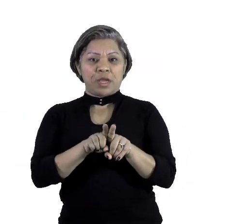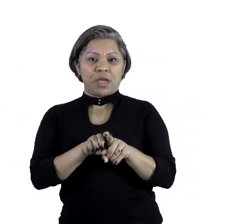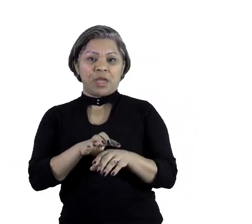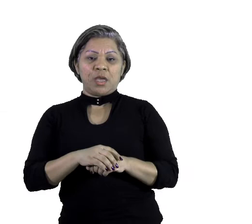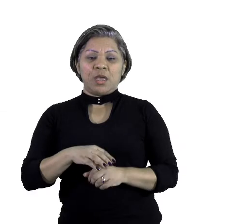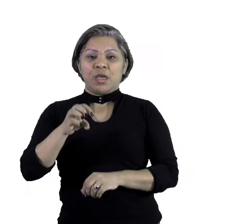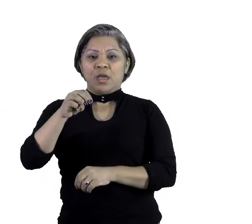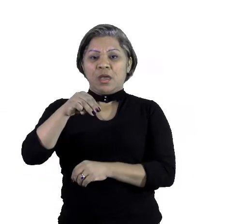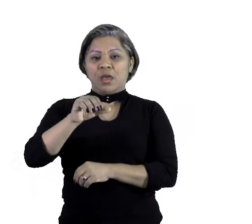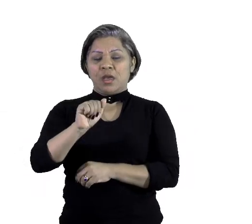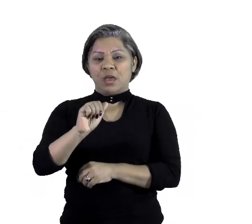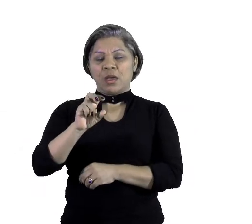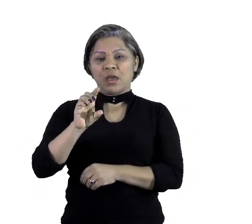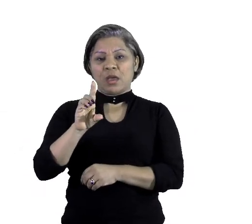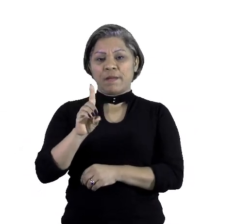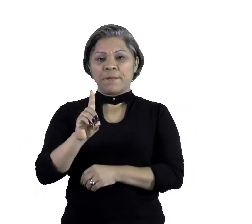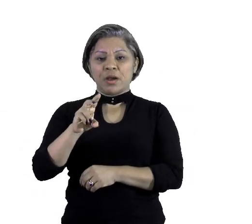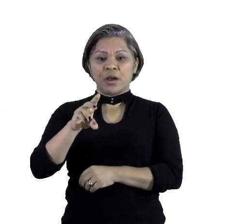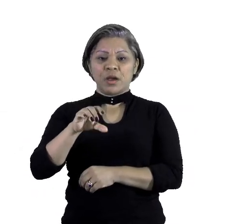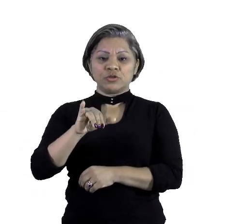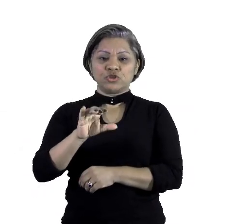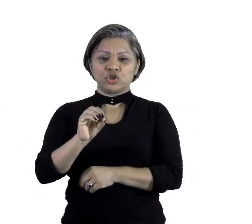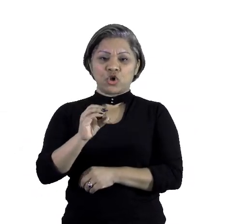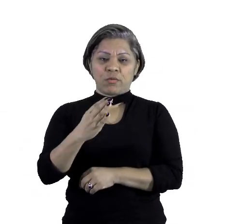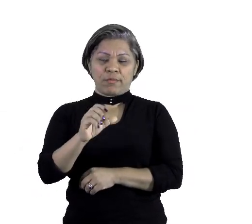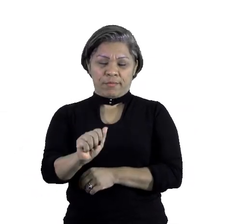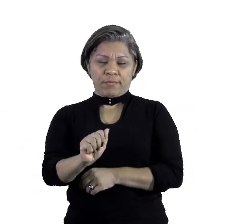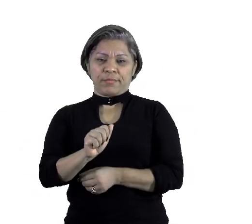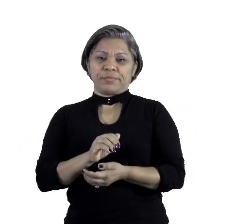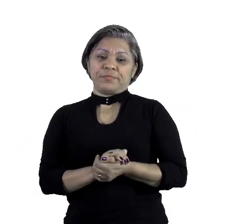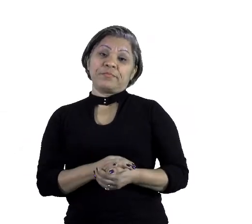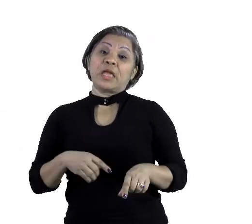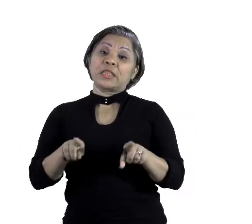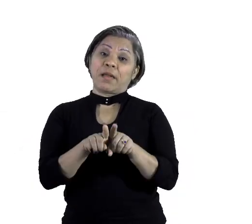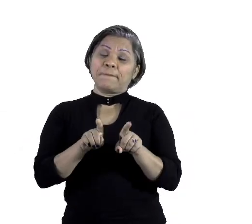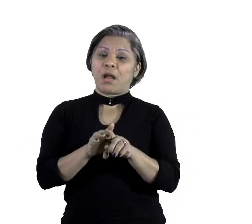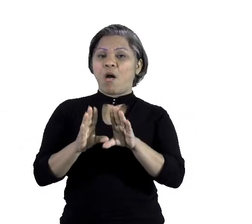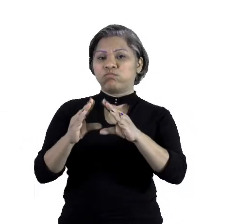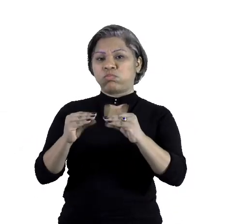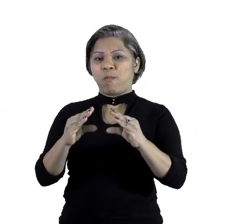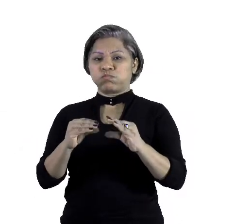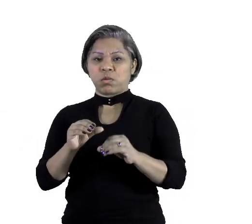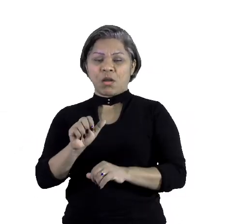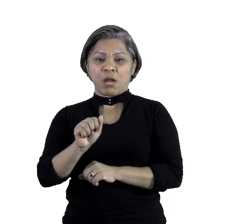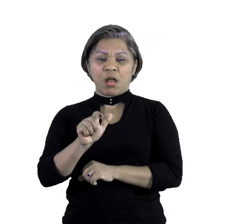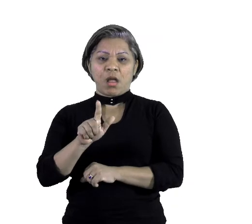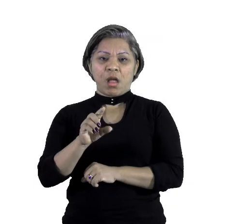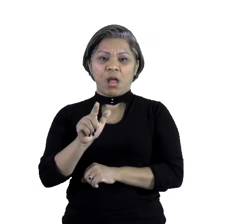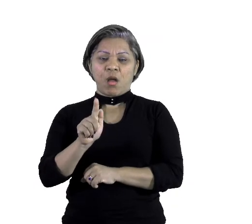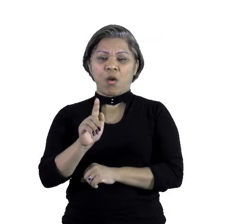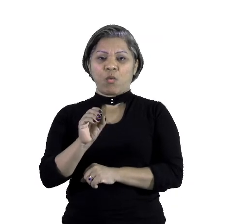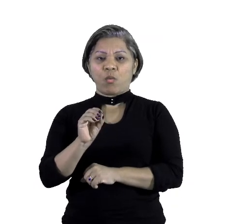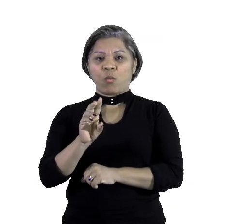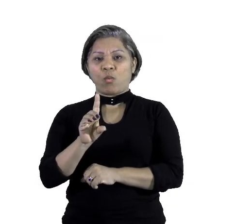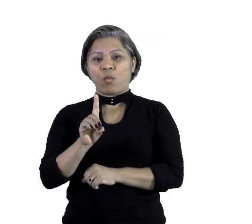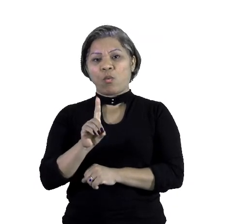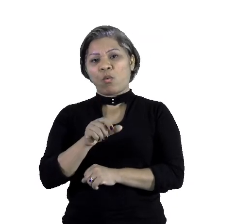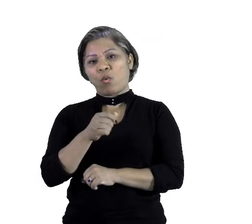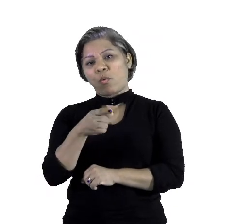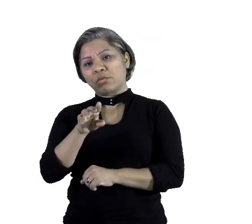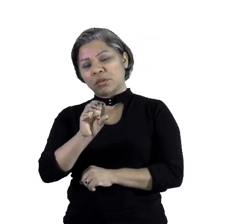mandioca com 2%, depois o algodão que nós não temos a porcentagem do Estado, mas ele representa